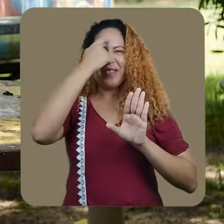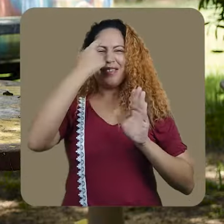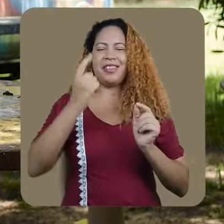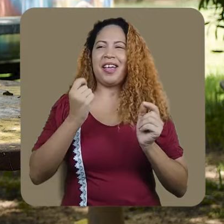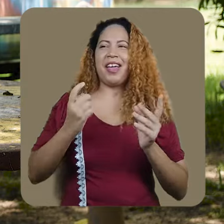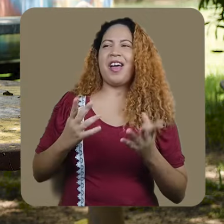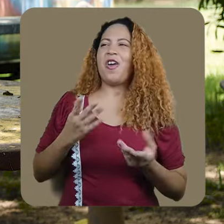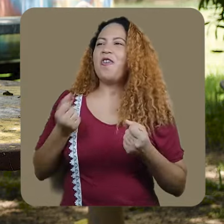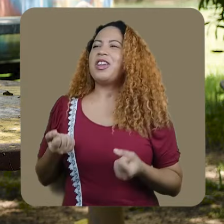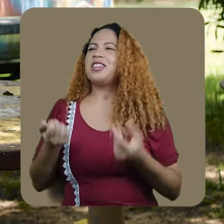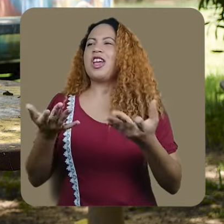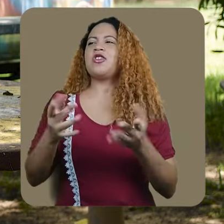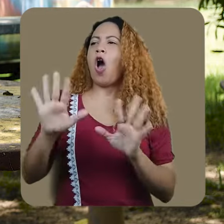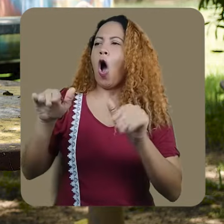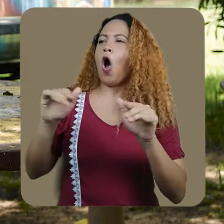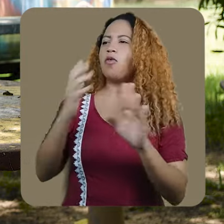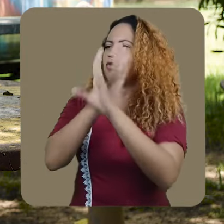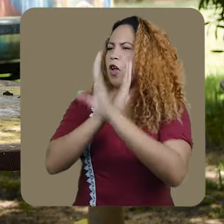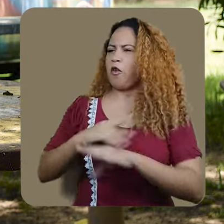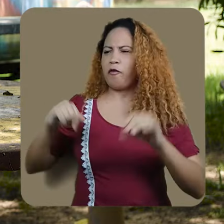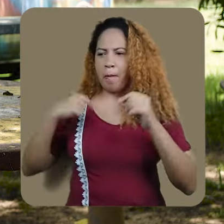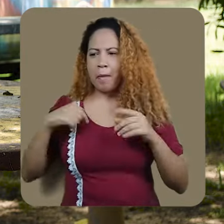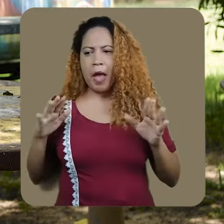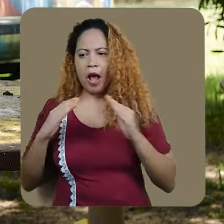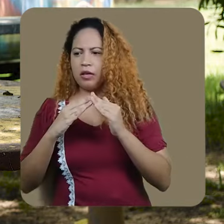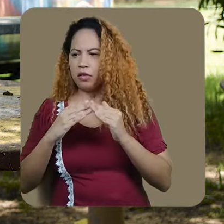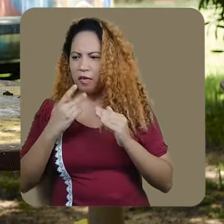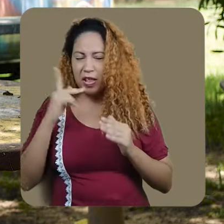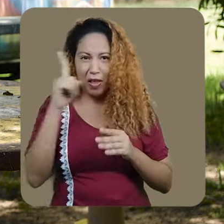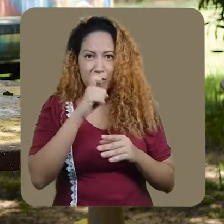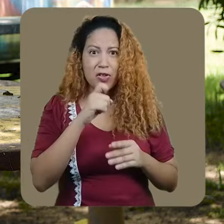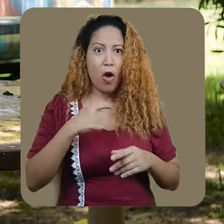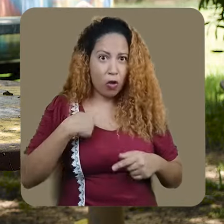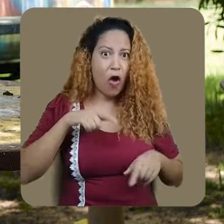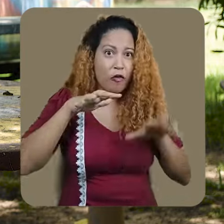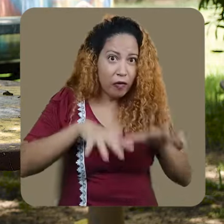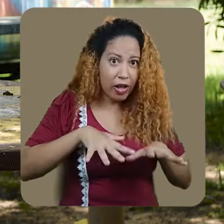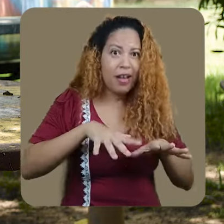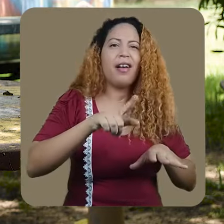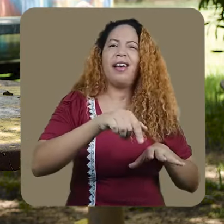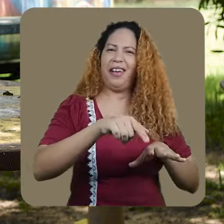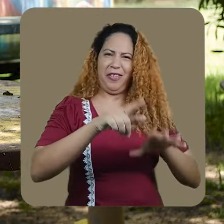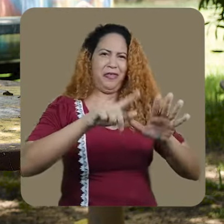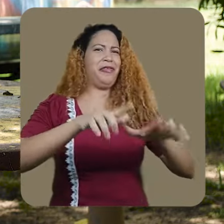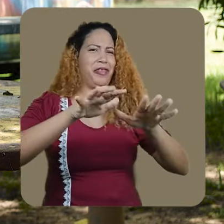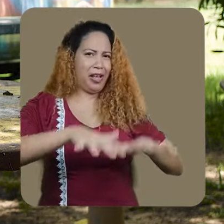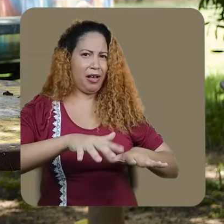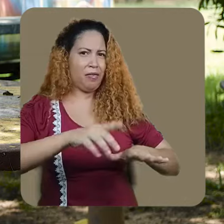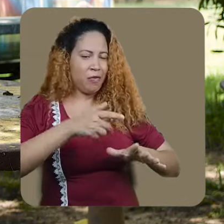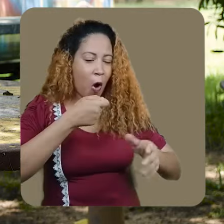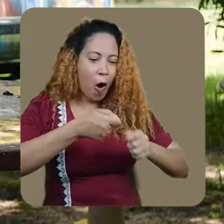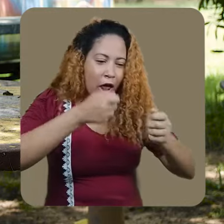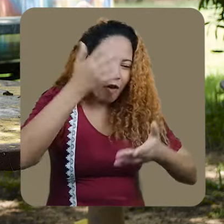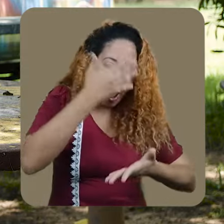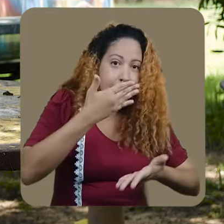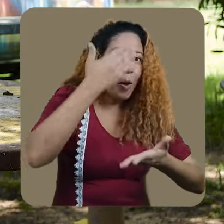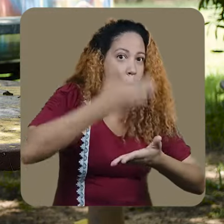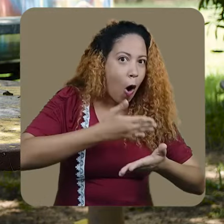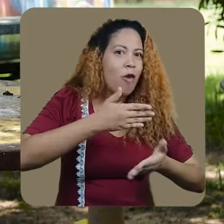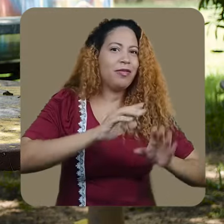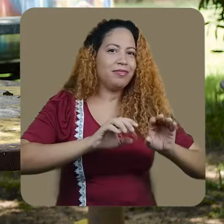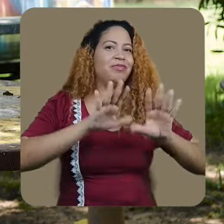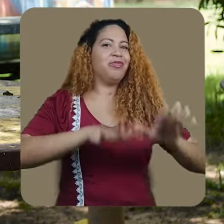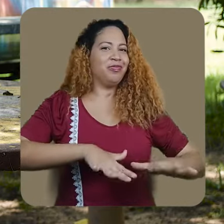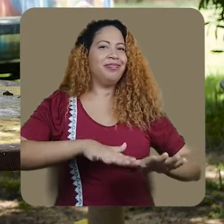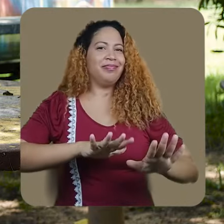muito difícil a pessoa oferecer, falar assim, ó, Tchararu, próxima vez você fica na minha casa. É muito difícil a gente não ficar, porque a gente fica mesmo. Fala, ó, você tá falando aqui, ó, eu vou gravar, a gente